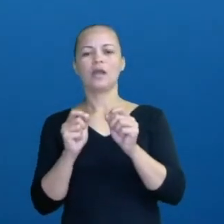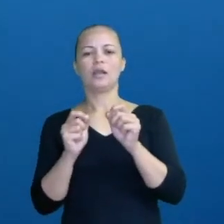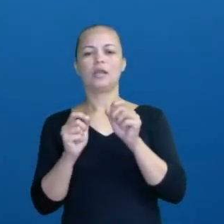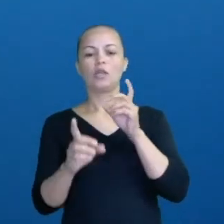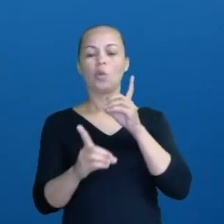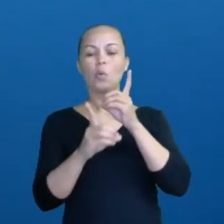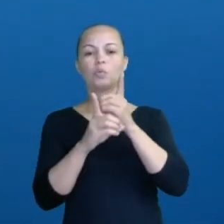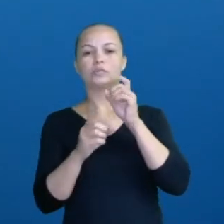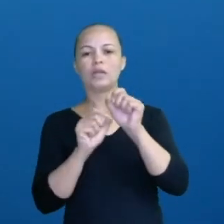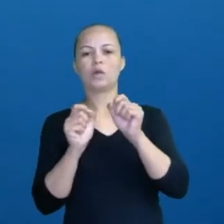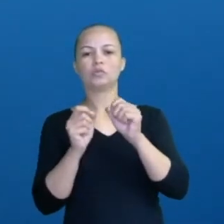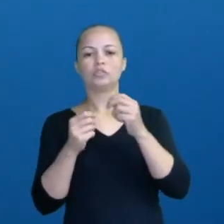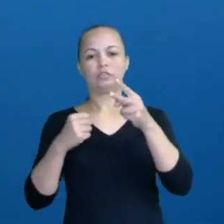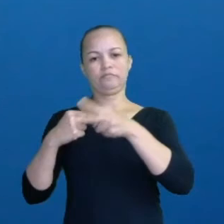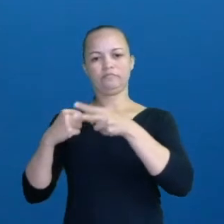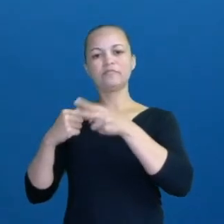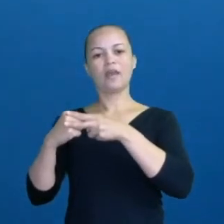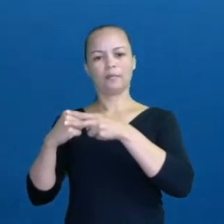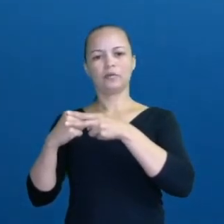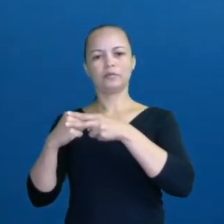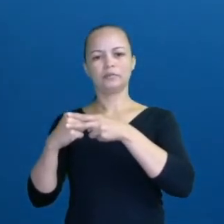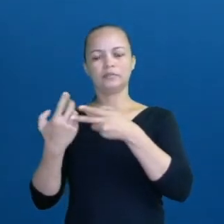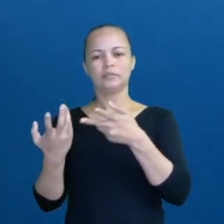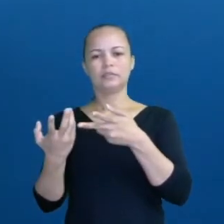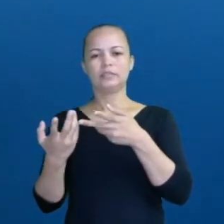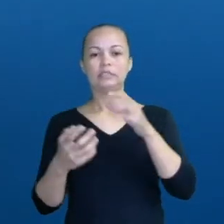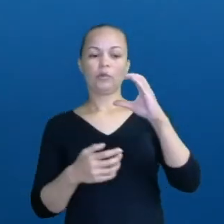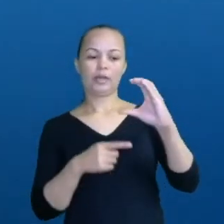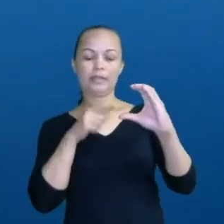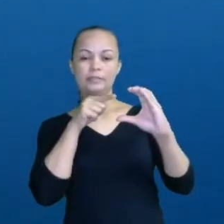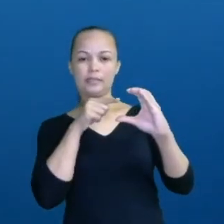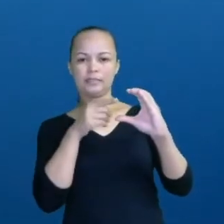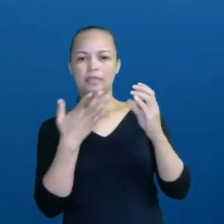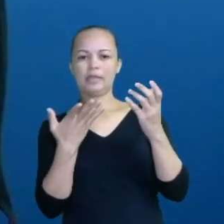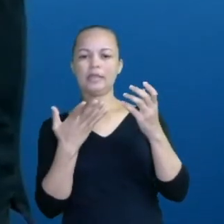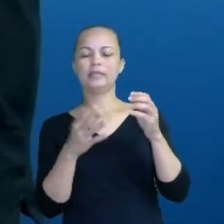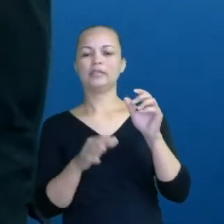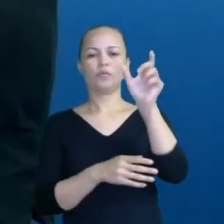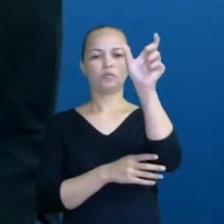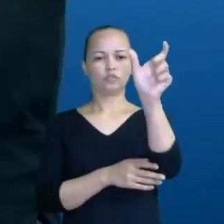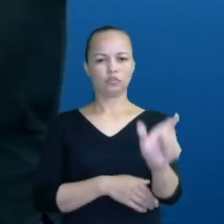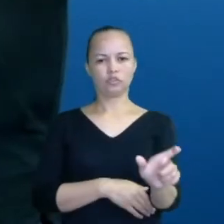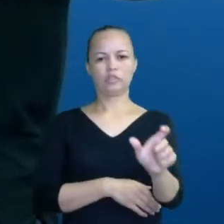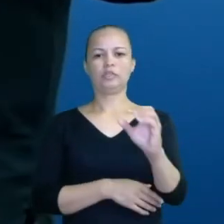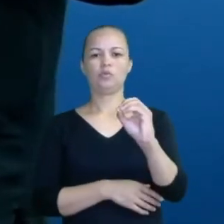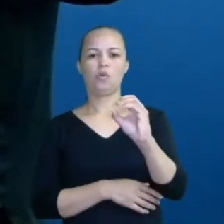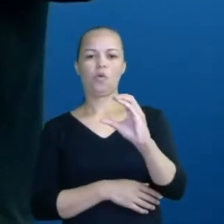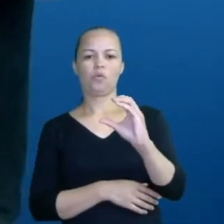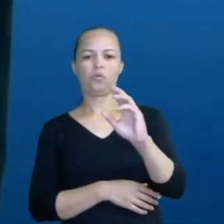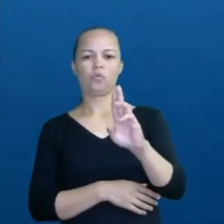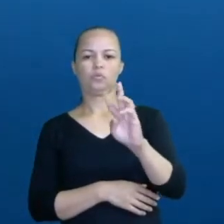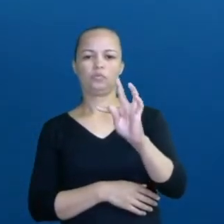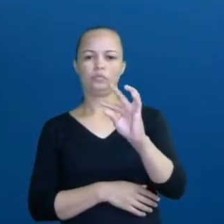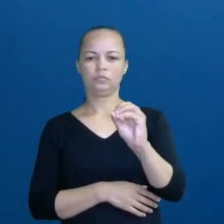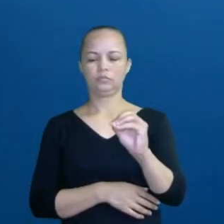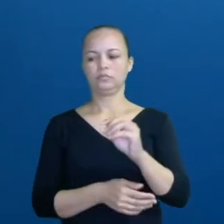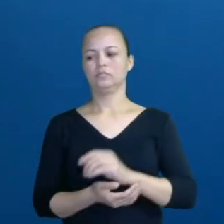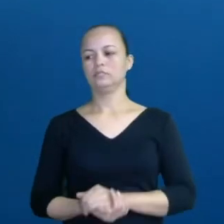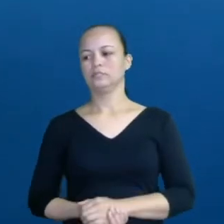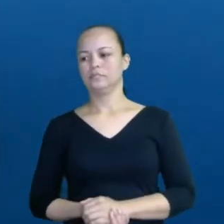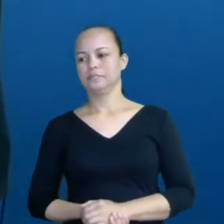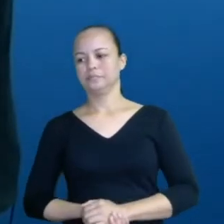sujeito através da terminação do verbo. Então, a letra C é um exemplo de sujeito oculto.